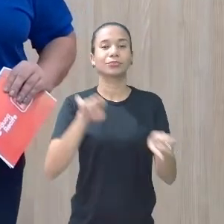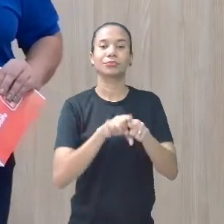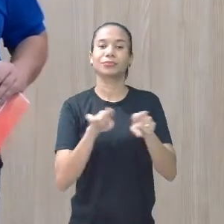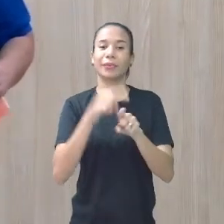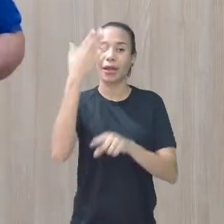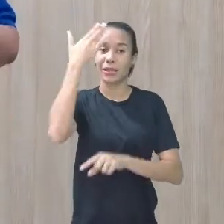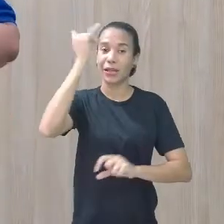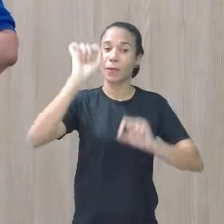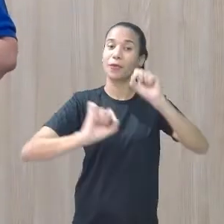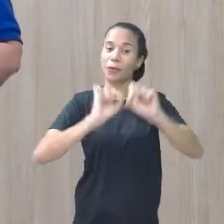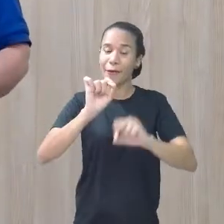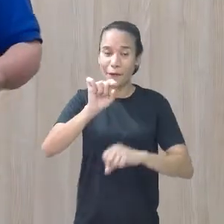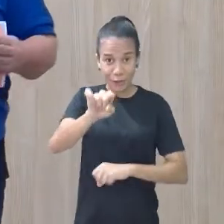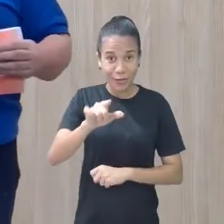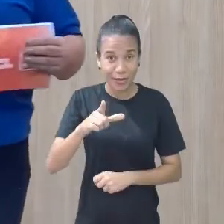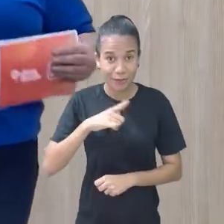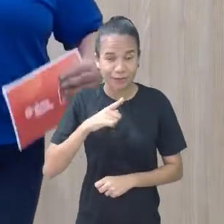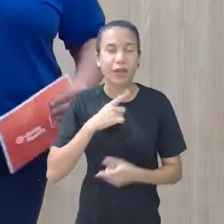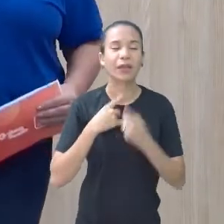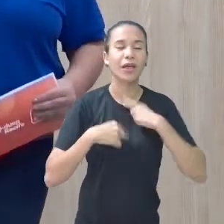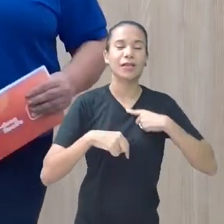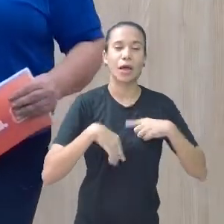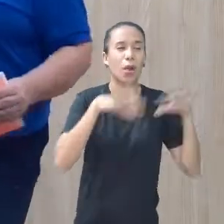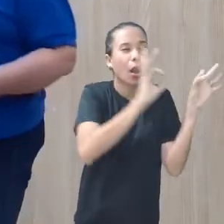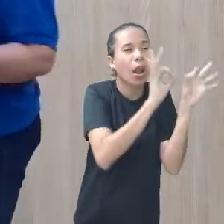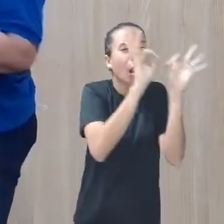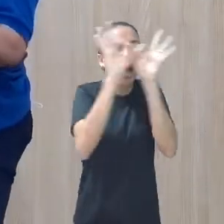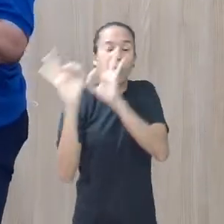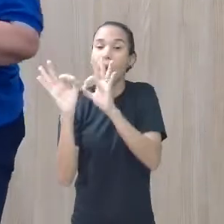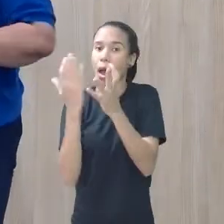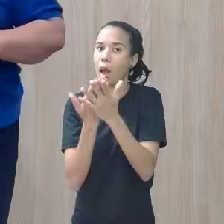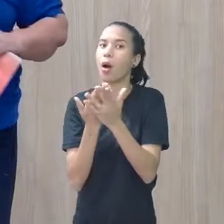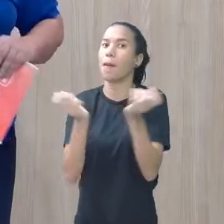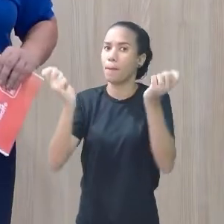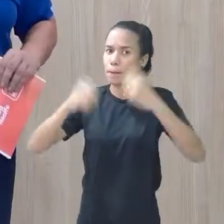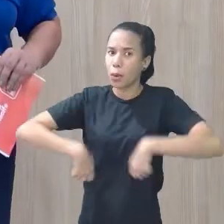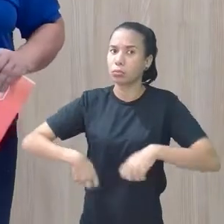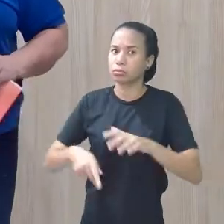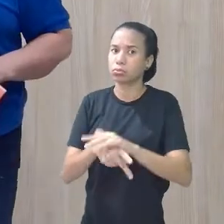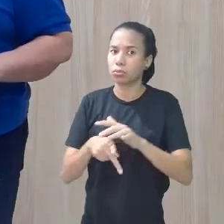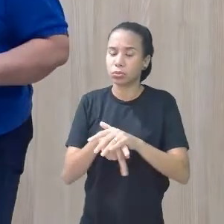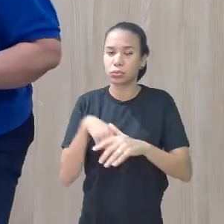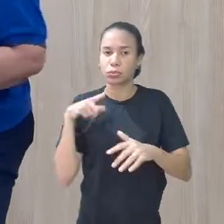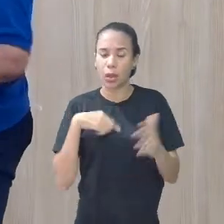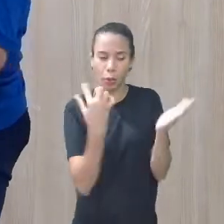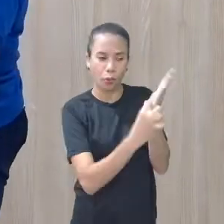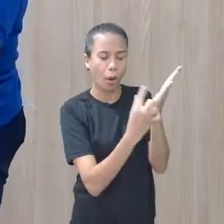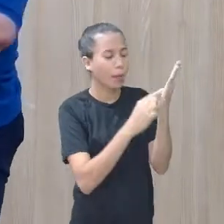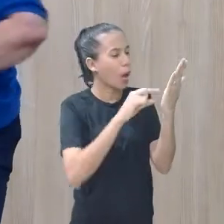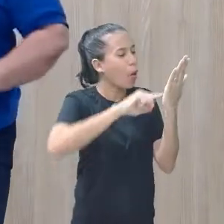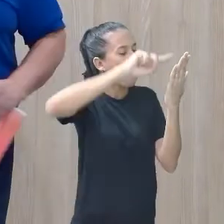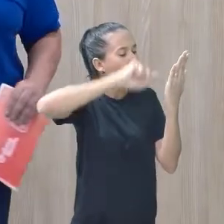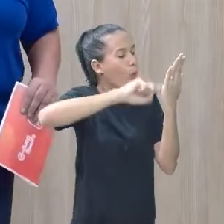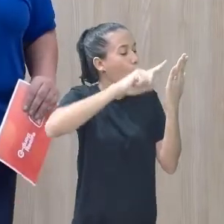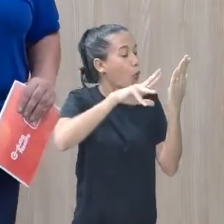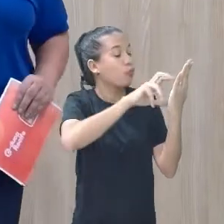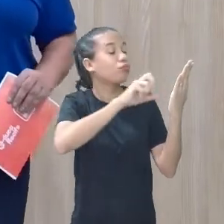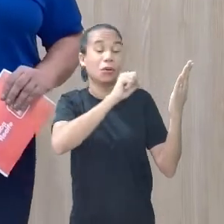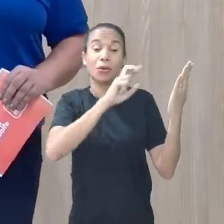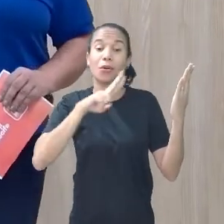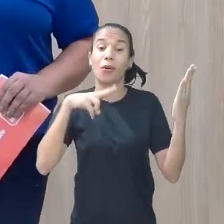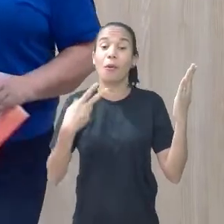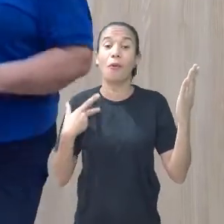também saber que se vocês quiserem assistir essa aula depois, vocês podem ir no repositório do aplicativo ou buscar